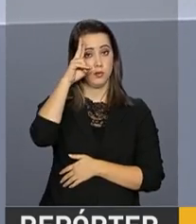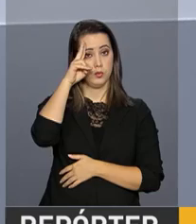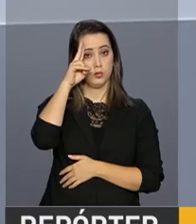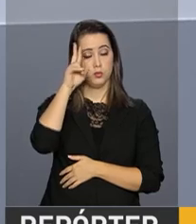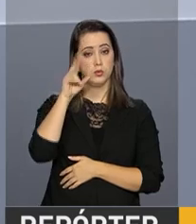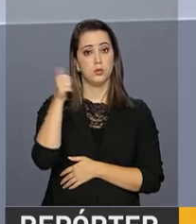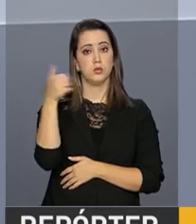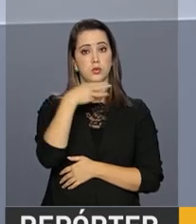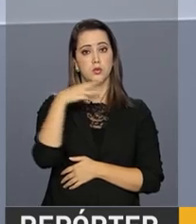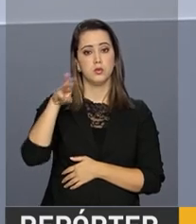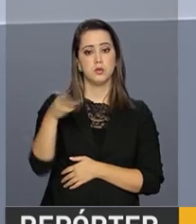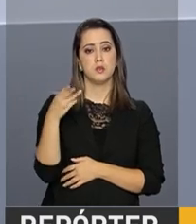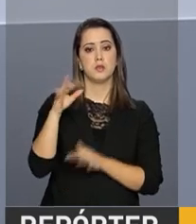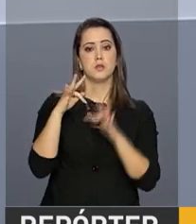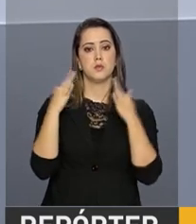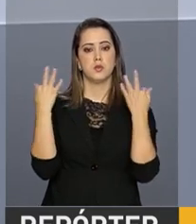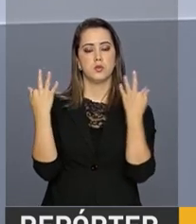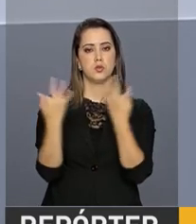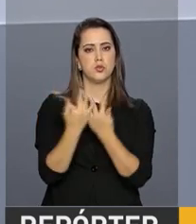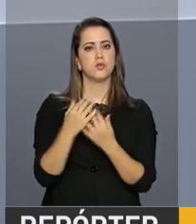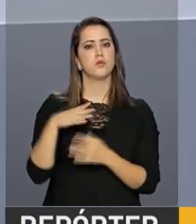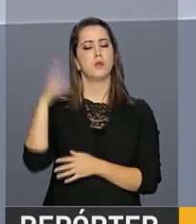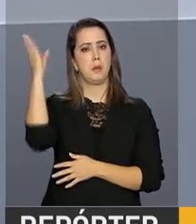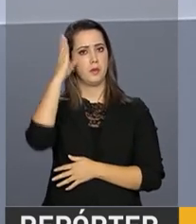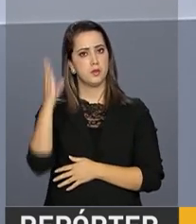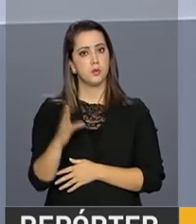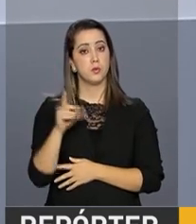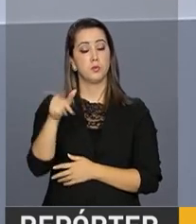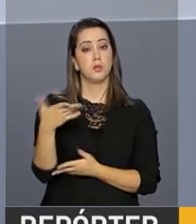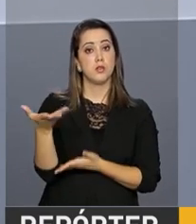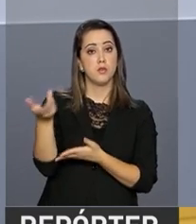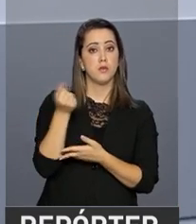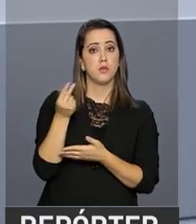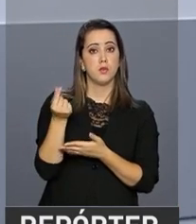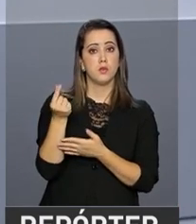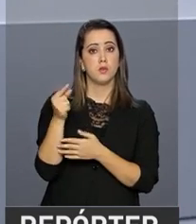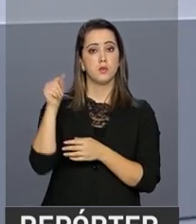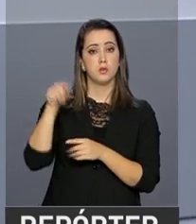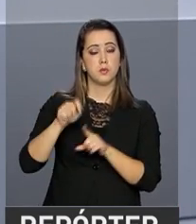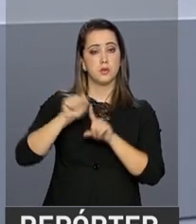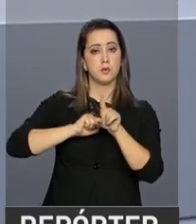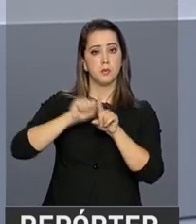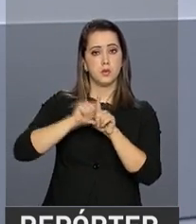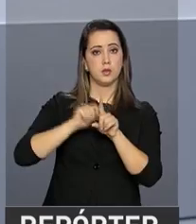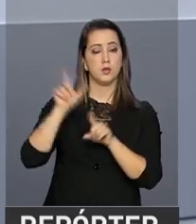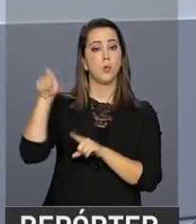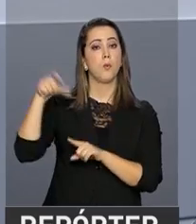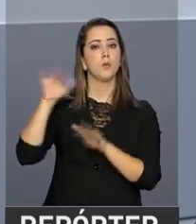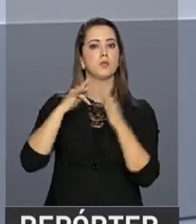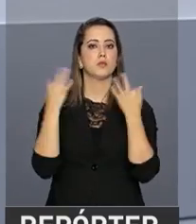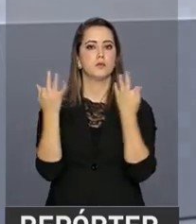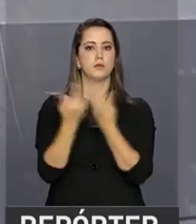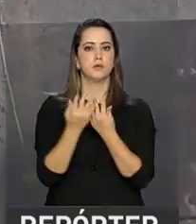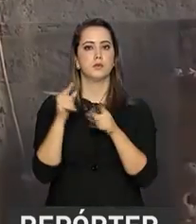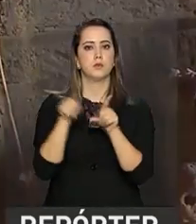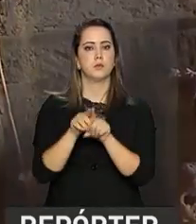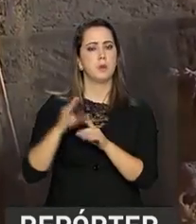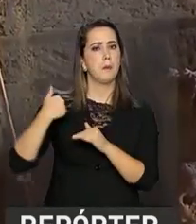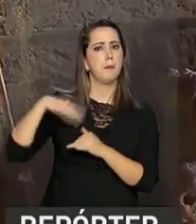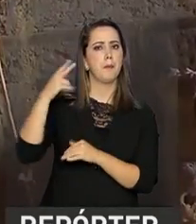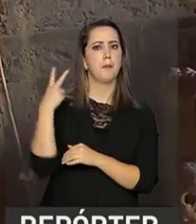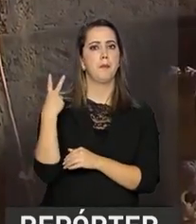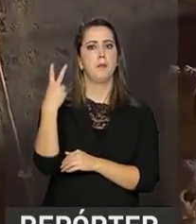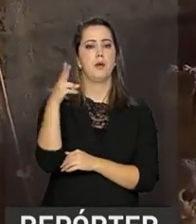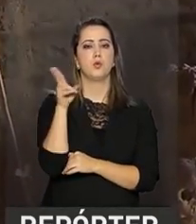cerca de 13 milhões de famílias brasileiras começam a receber a parcela deste mês do bolsa família serão depositados mais de